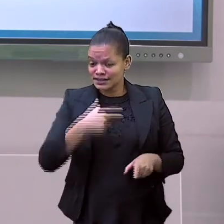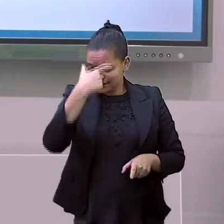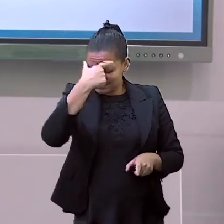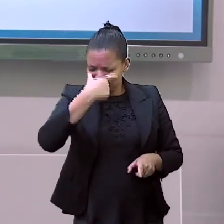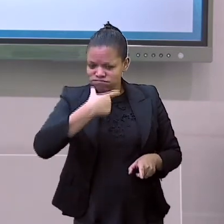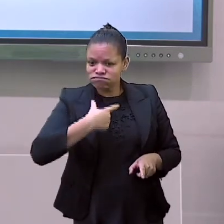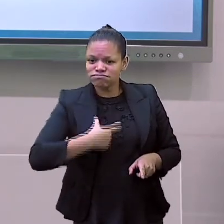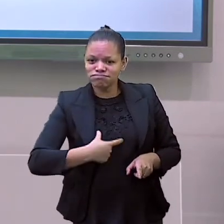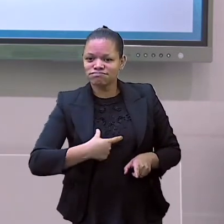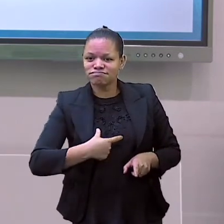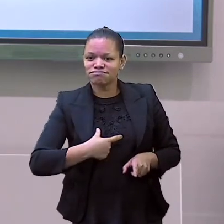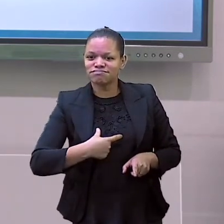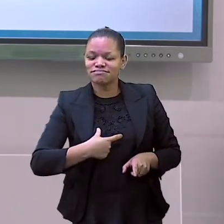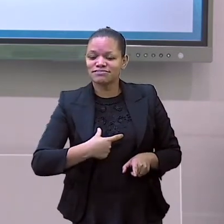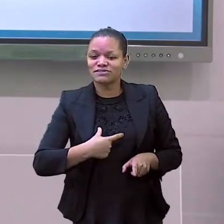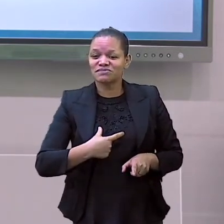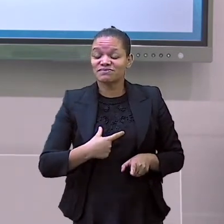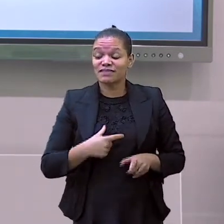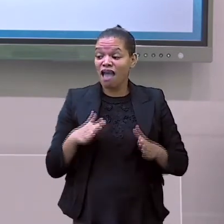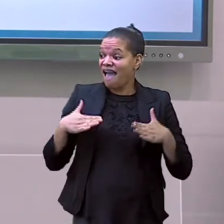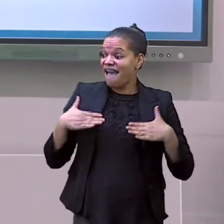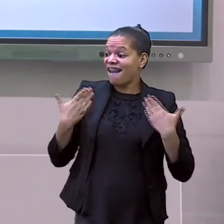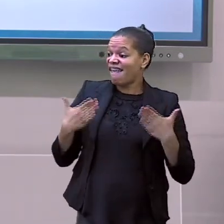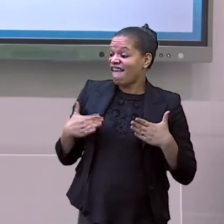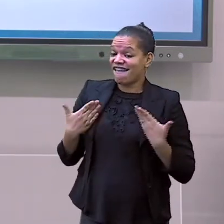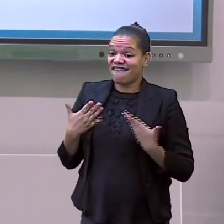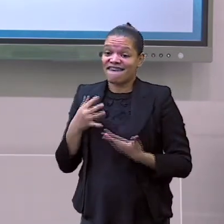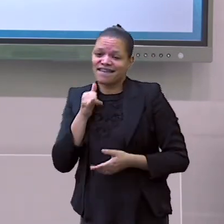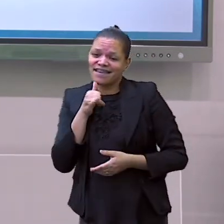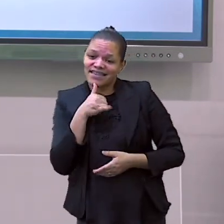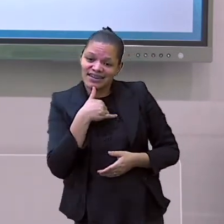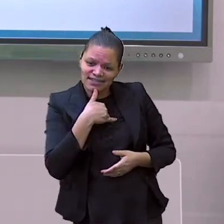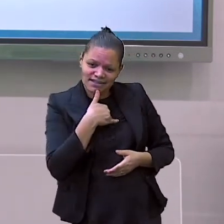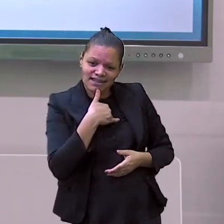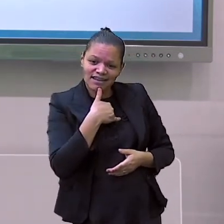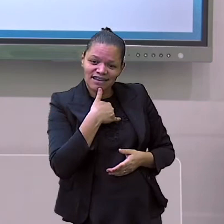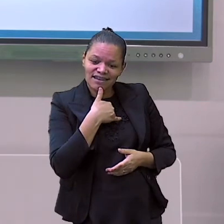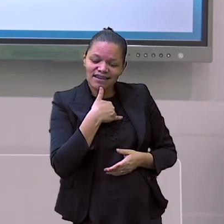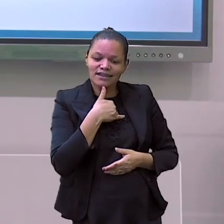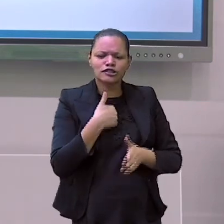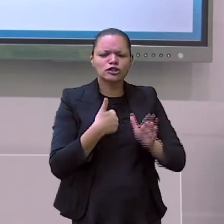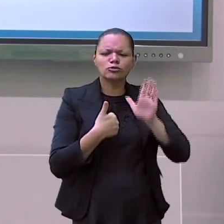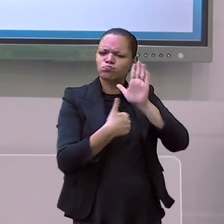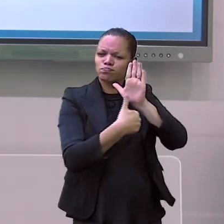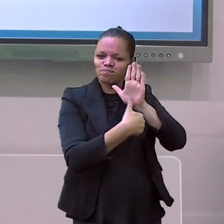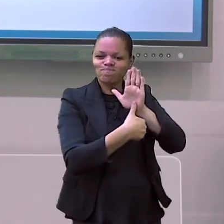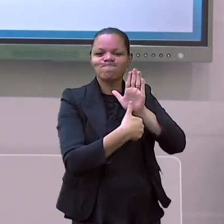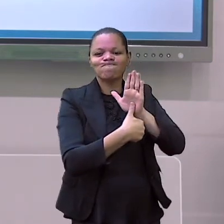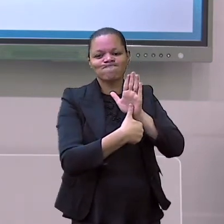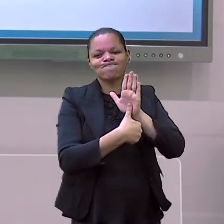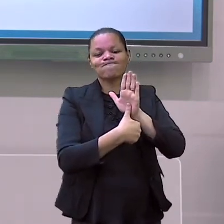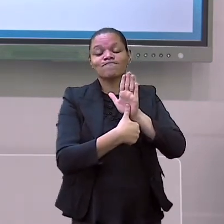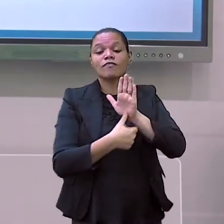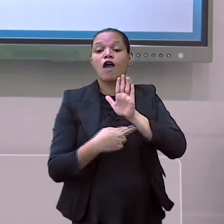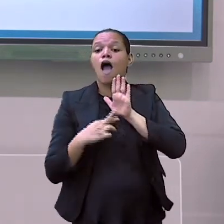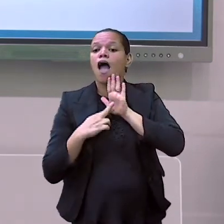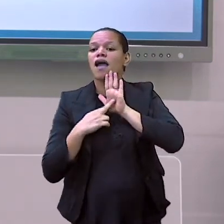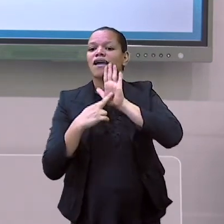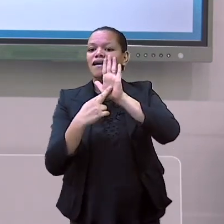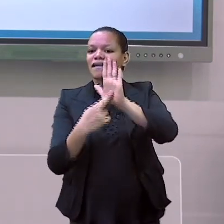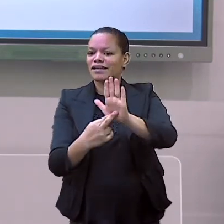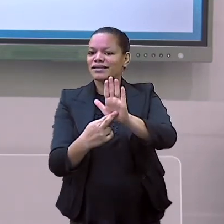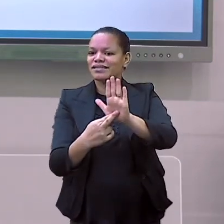temos euforia, momentos de tristeza. Então, identidade representa a poesia,